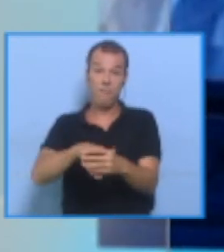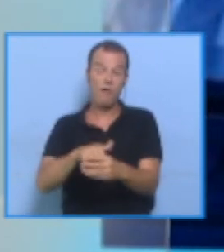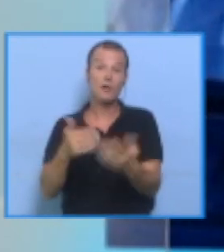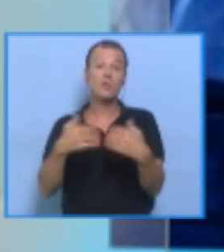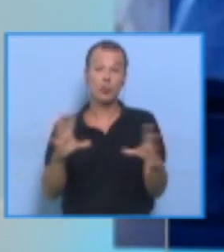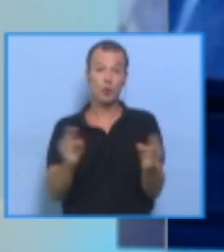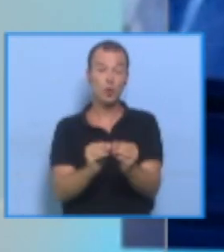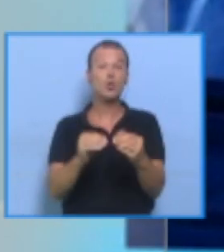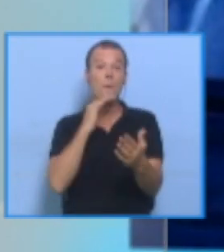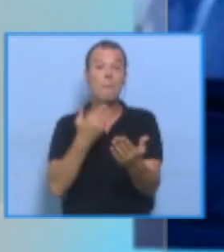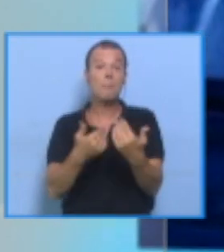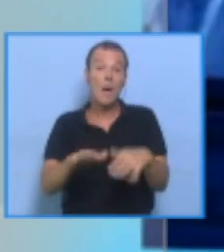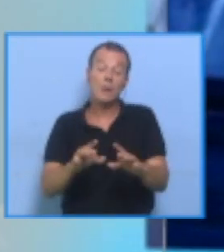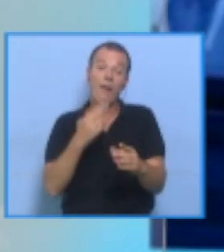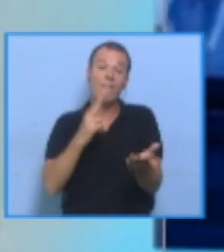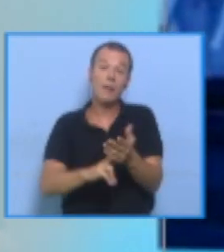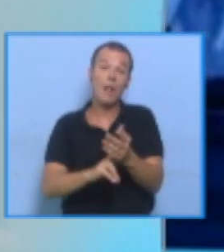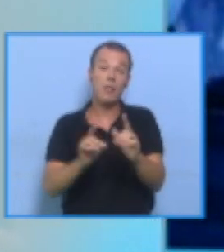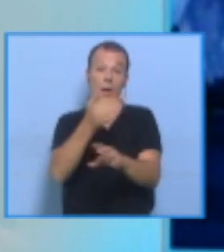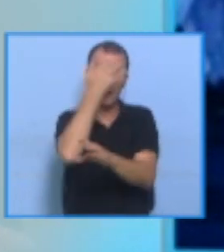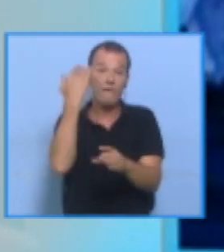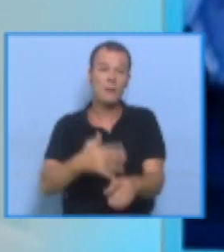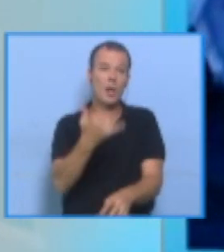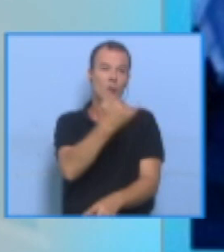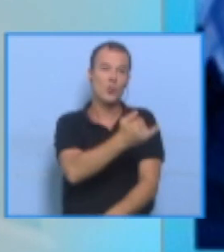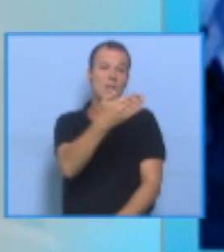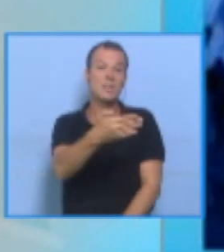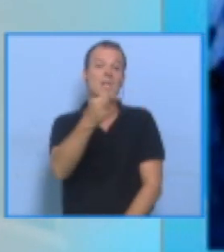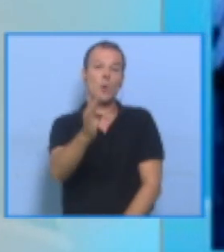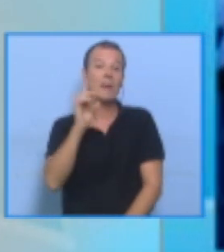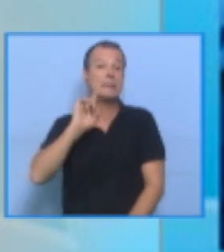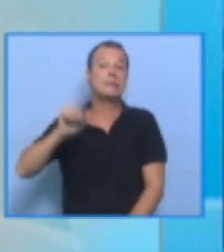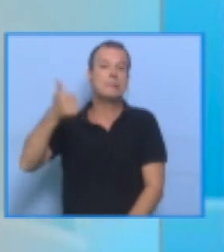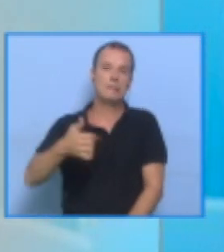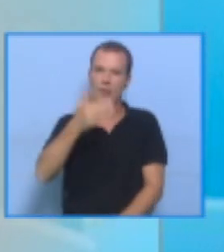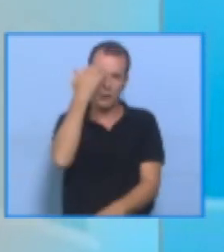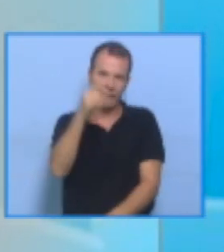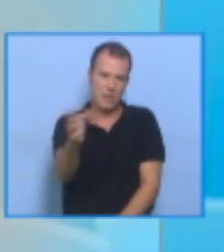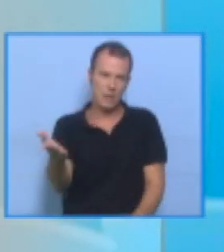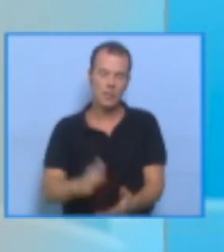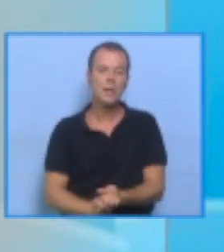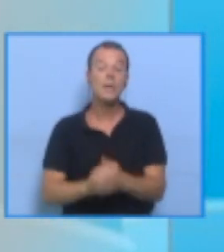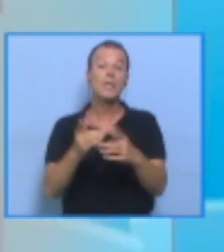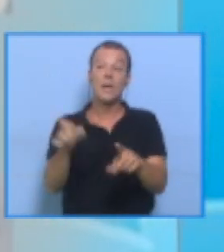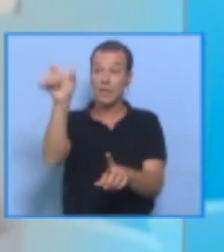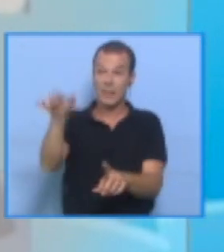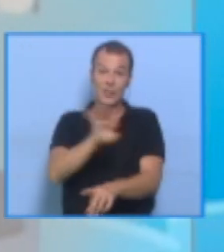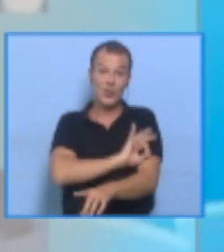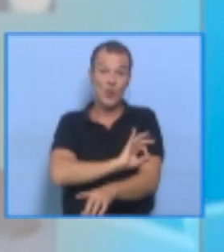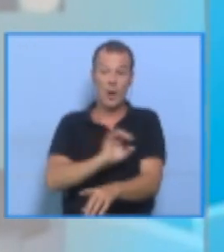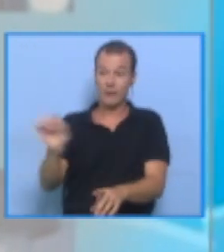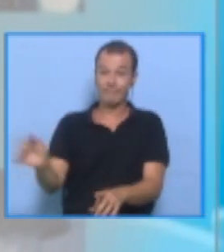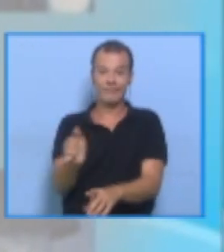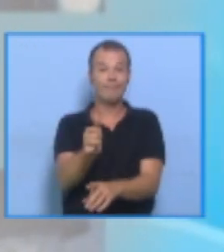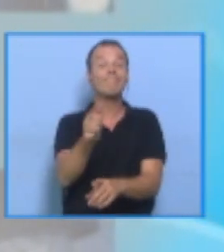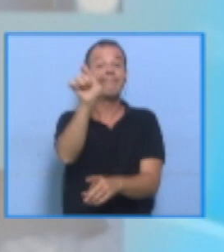verdade é que era muito difícil conseguir aqueles 274 essenciais. A senhora Ursula von der Leyen